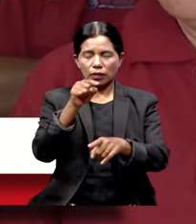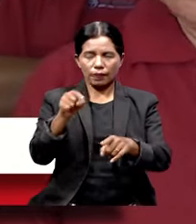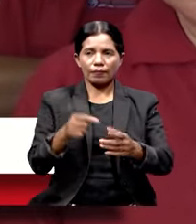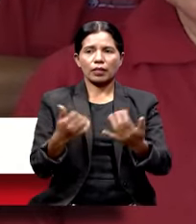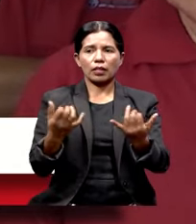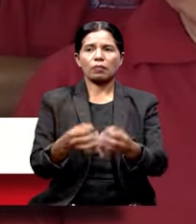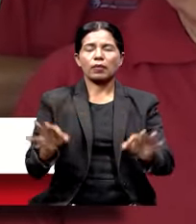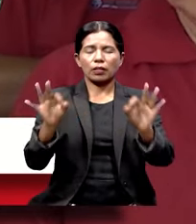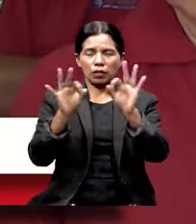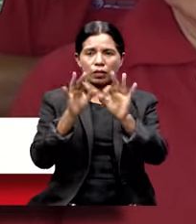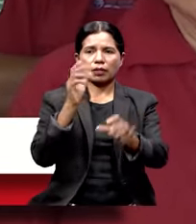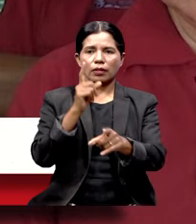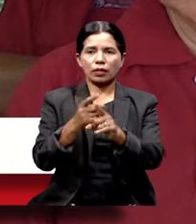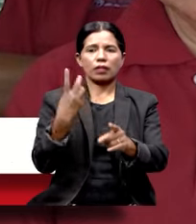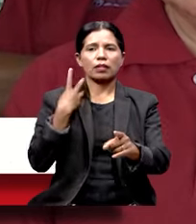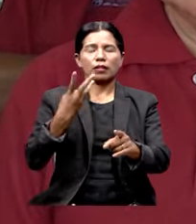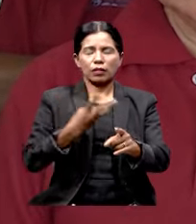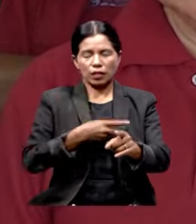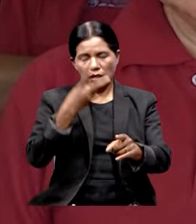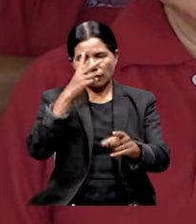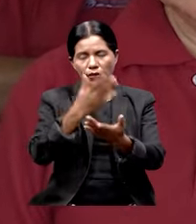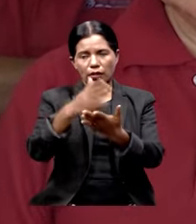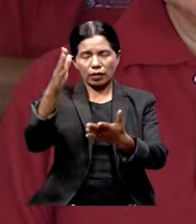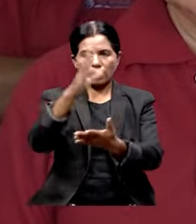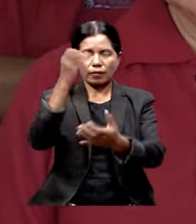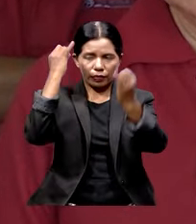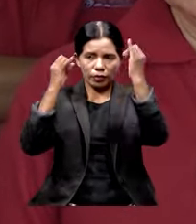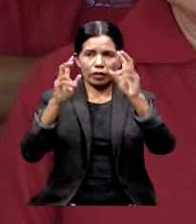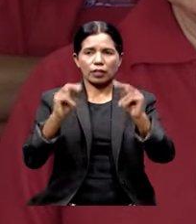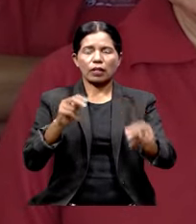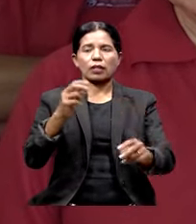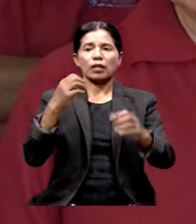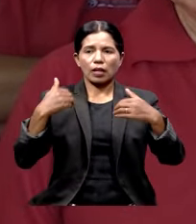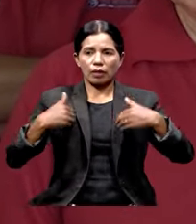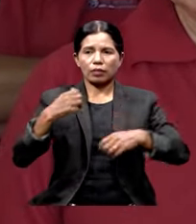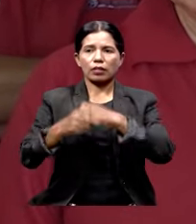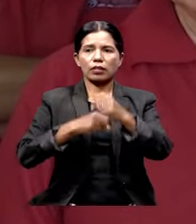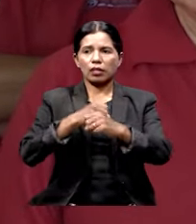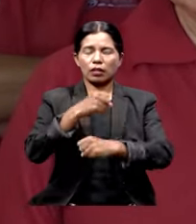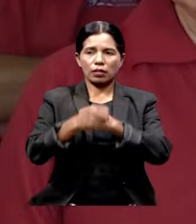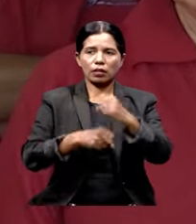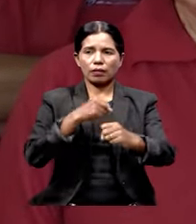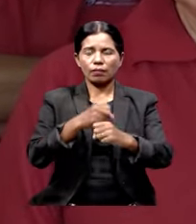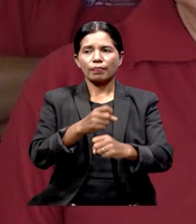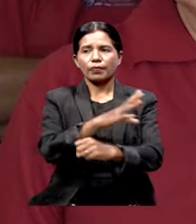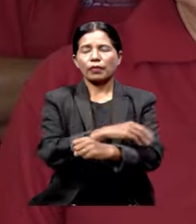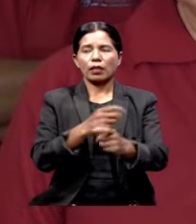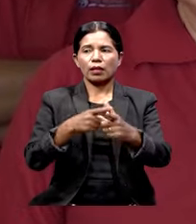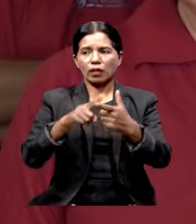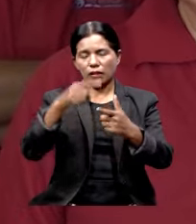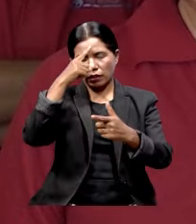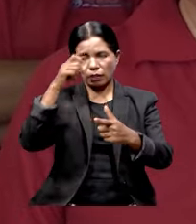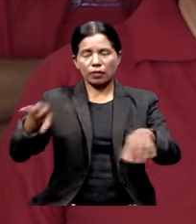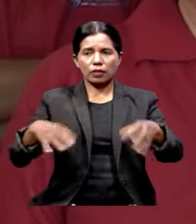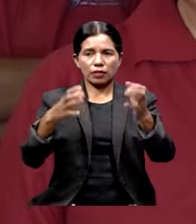que é importante que teves, cada simulação, se não é, tem que acontecer tintinão. Né? Tem que acontecer tintina, também staff